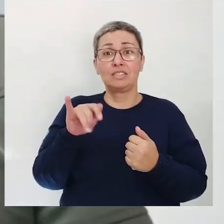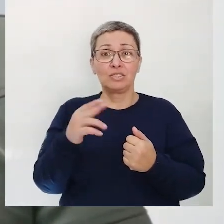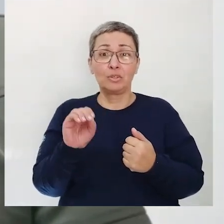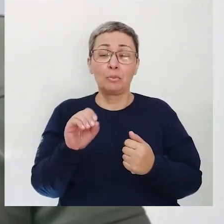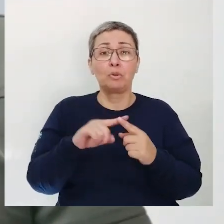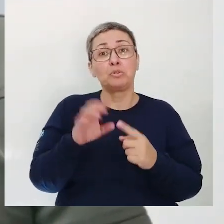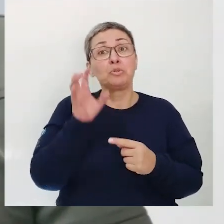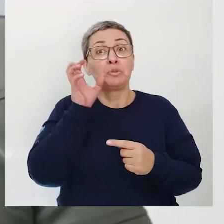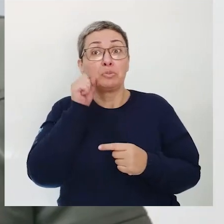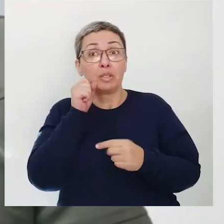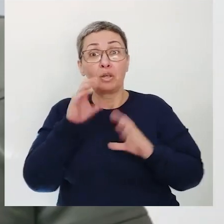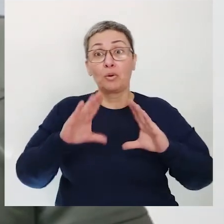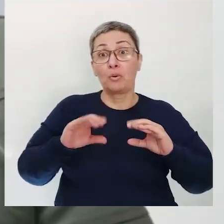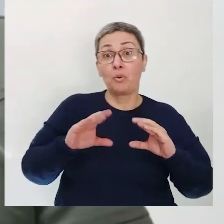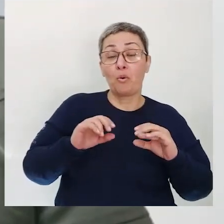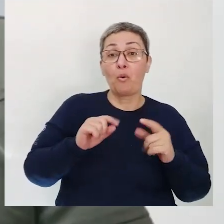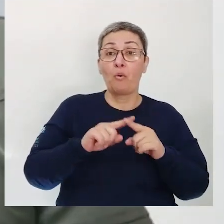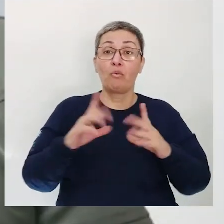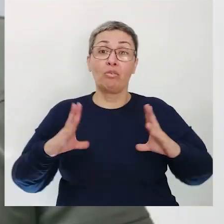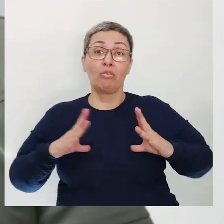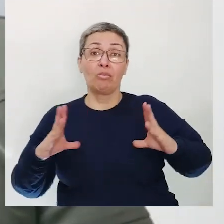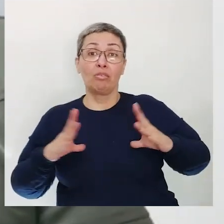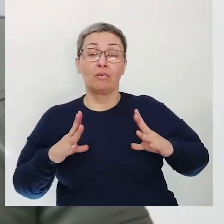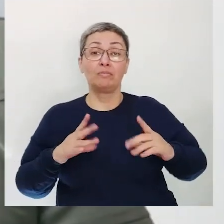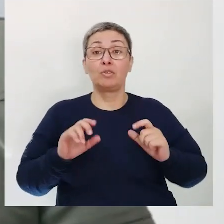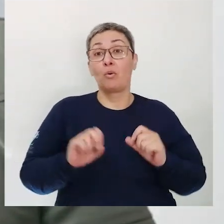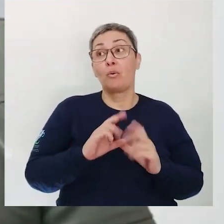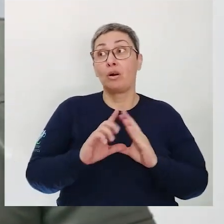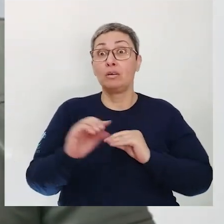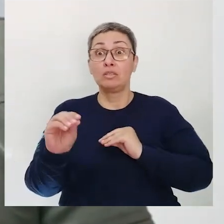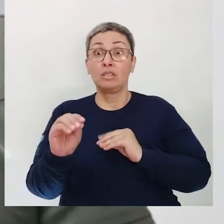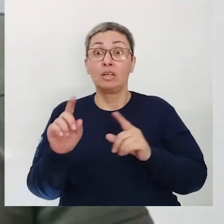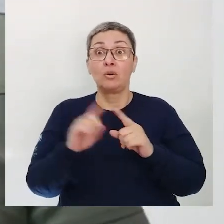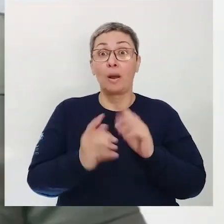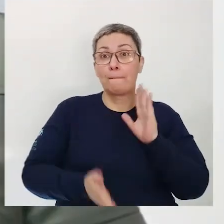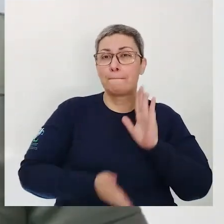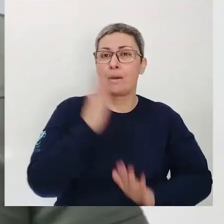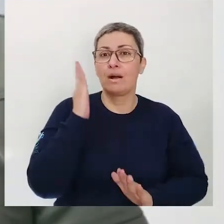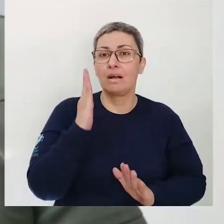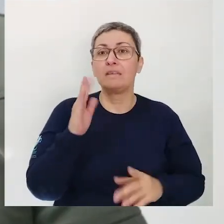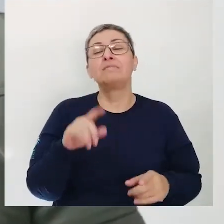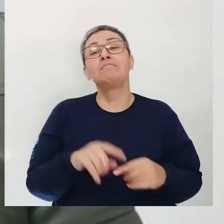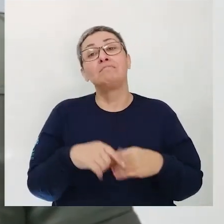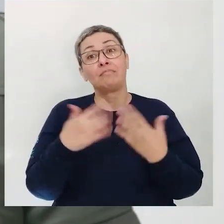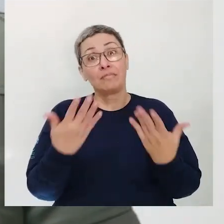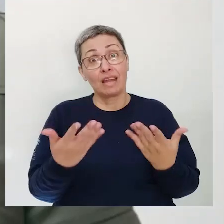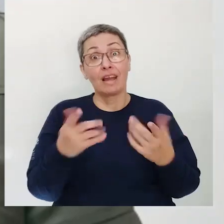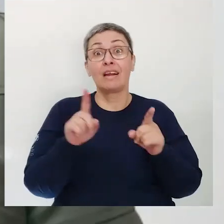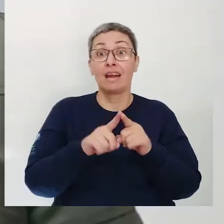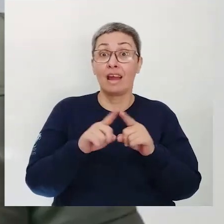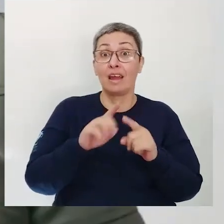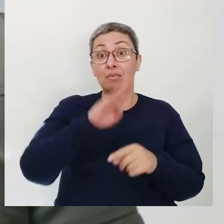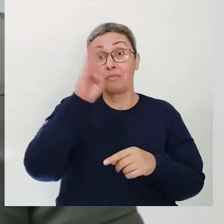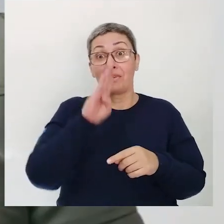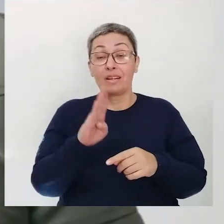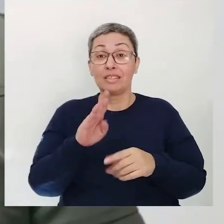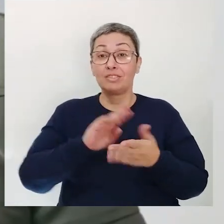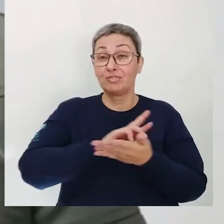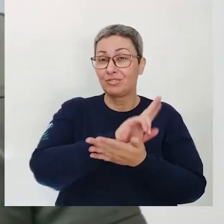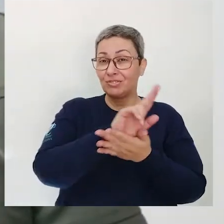Pode dormir no macio ou viver folgado, ou ir embora ou capar o gato. Este é o meu